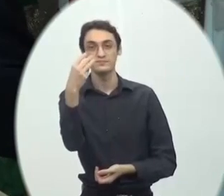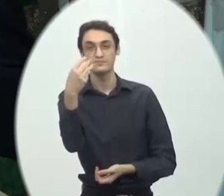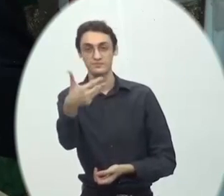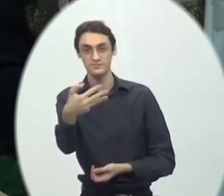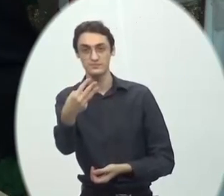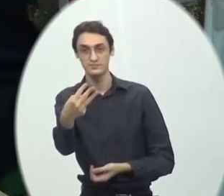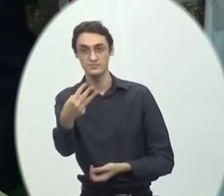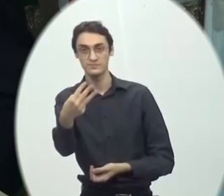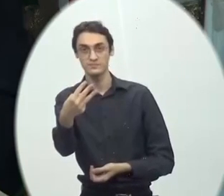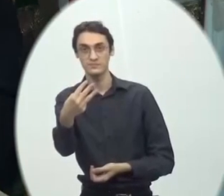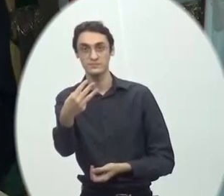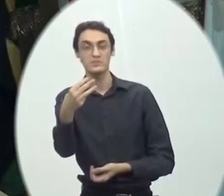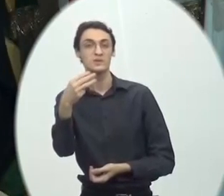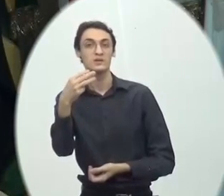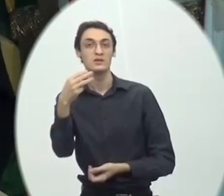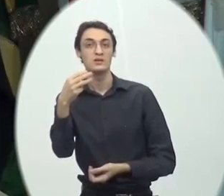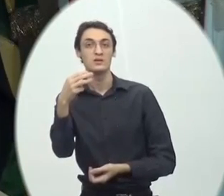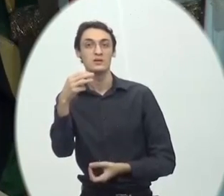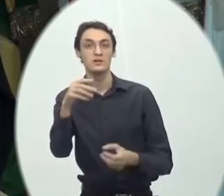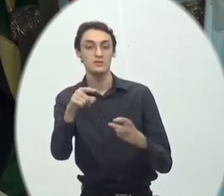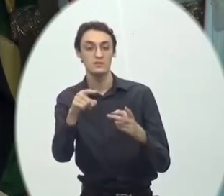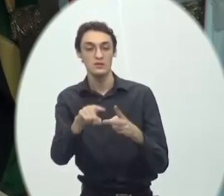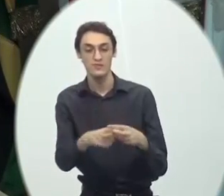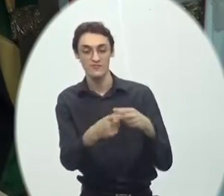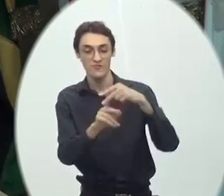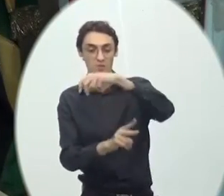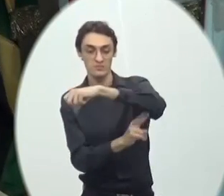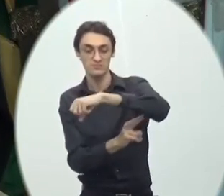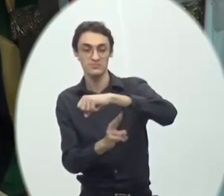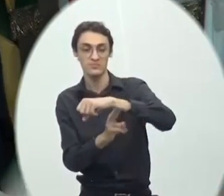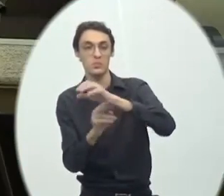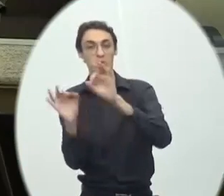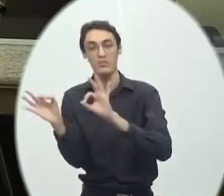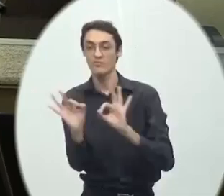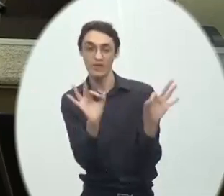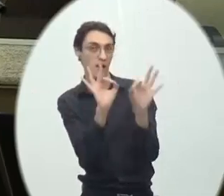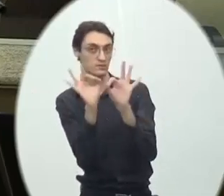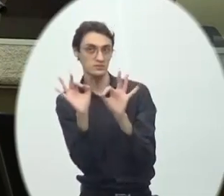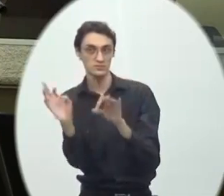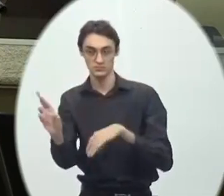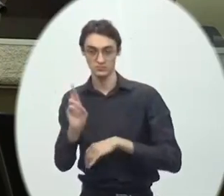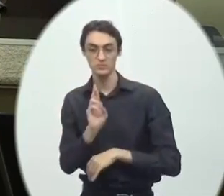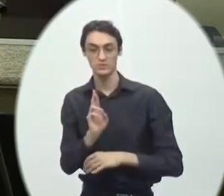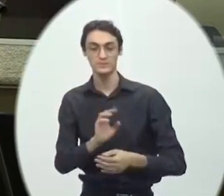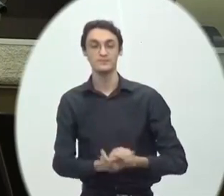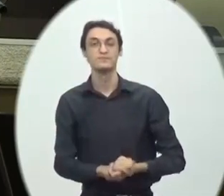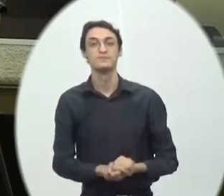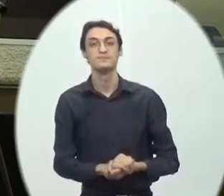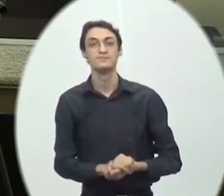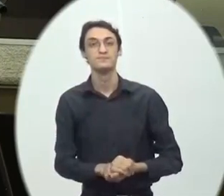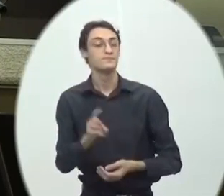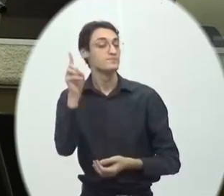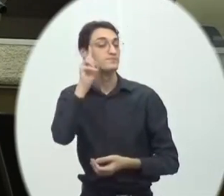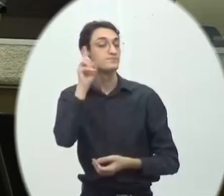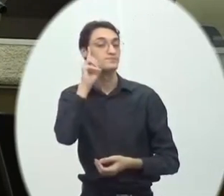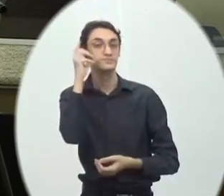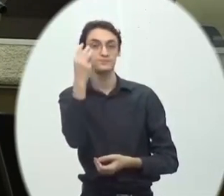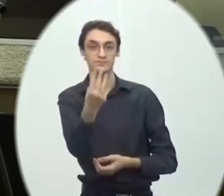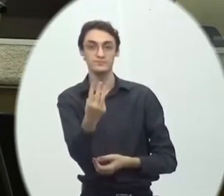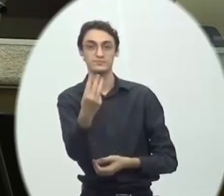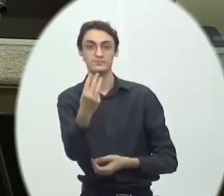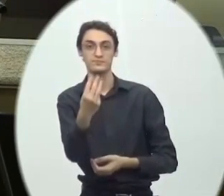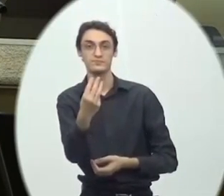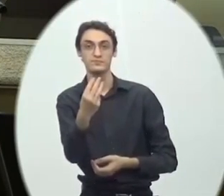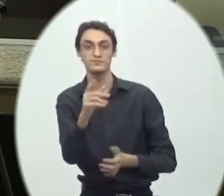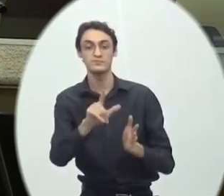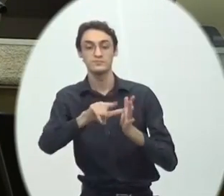que não ia ser feito execução nenhuma de melhoria naquela ponte. Isso dia 3, dia 11